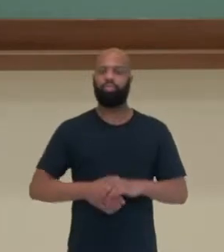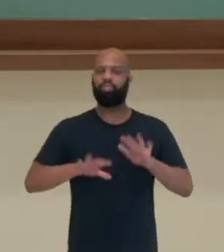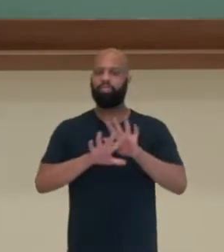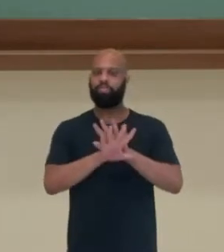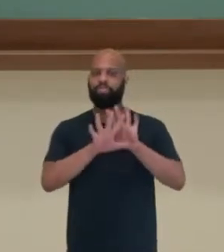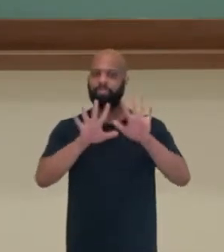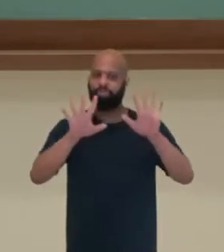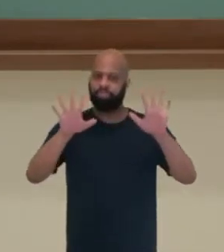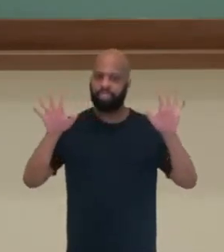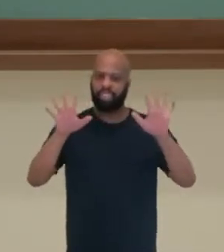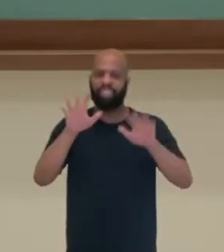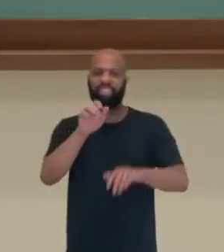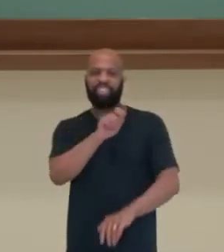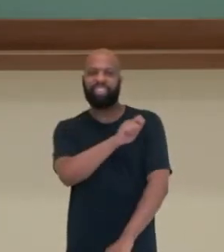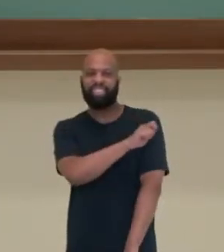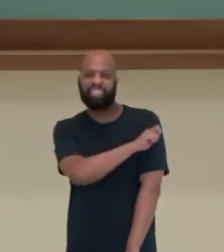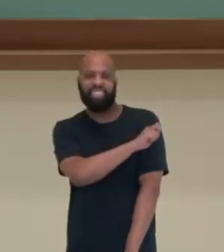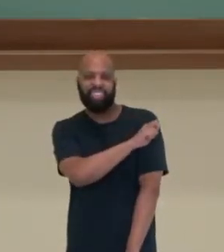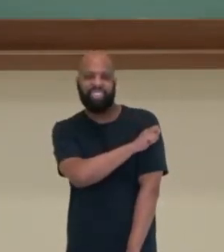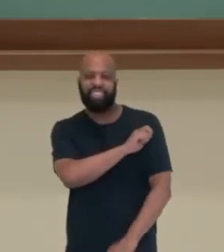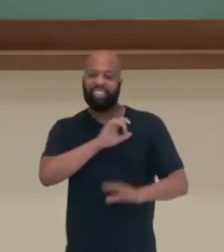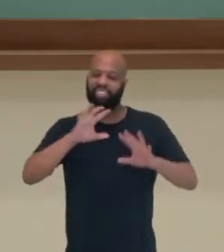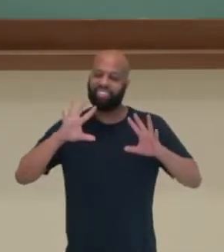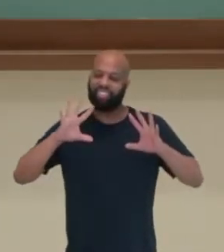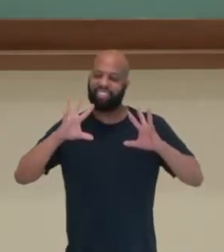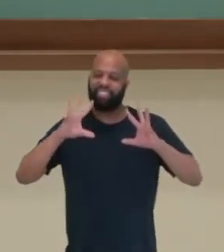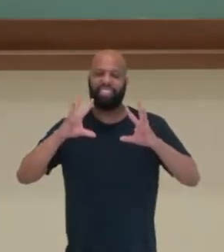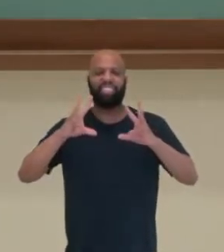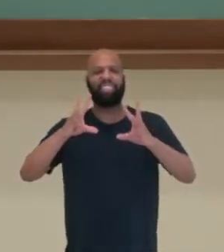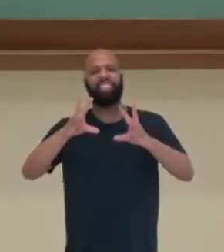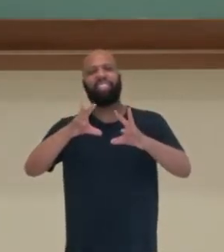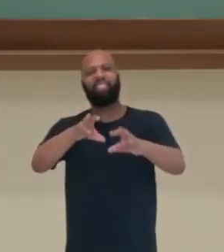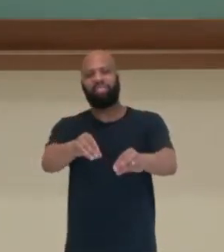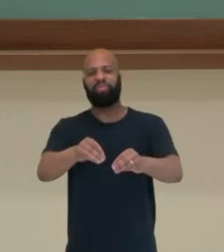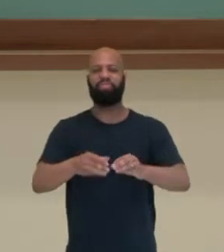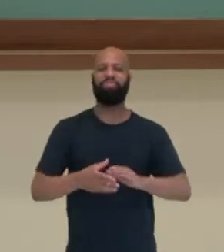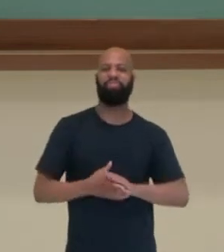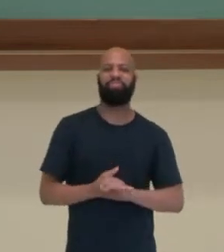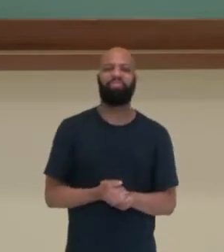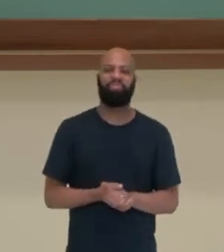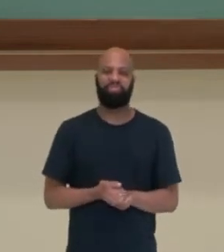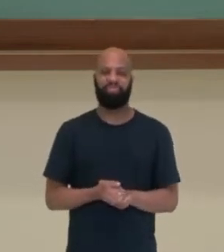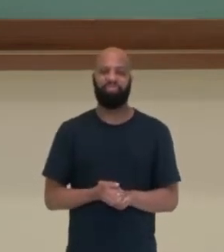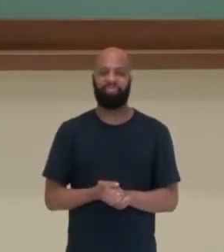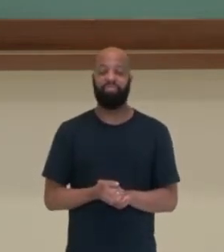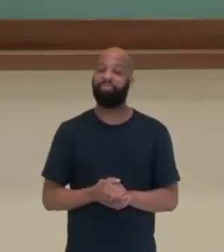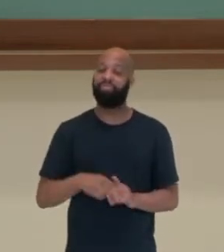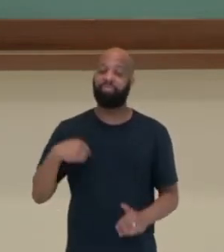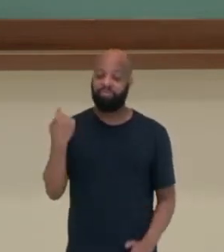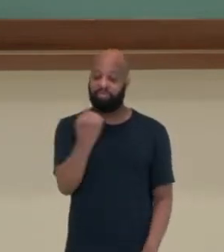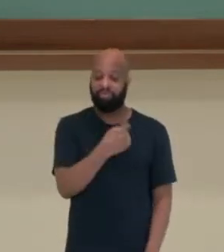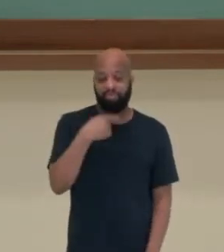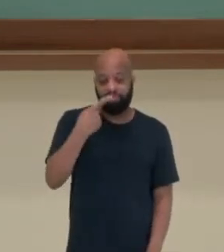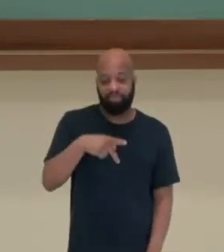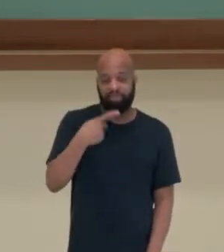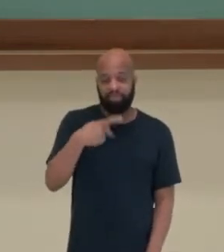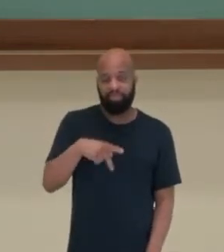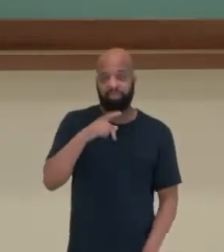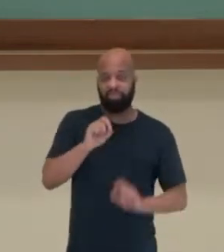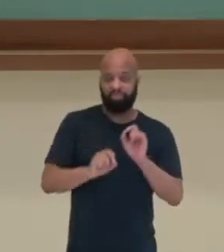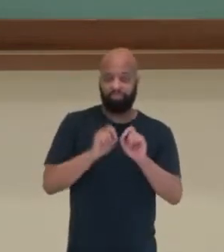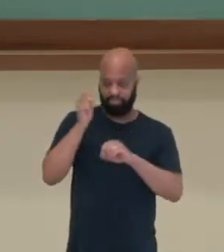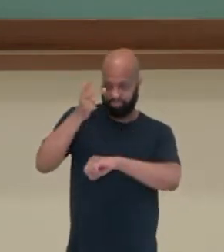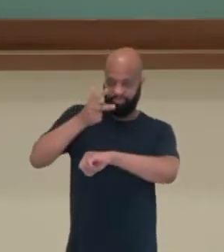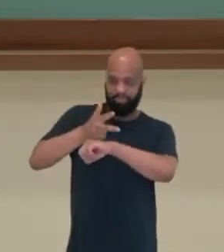Olá, meus estimados, queridíssimos e queridíssimas alunas. Nós estamos aqui diretamente dos estúdios